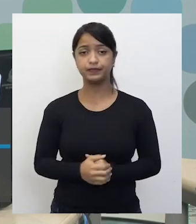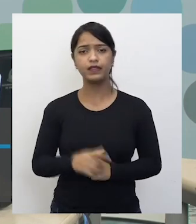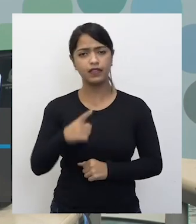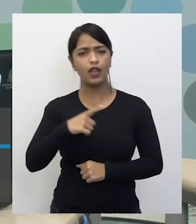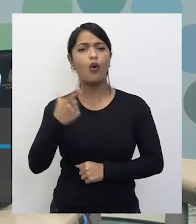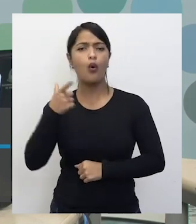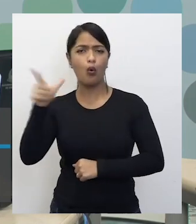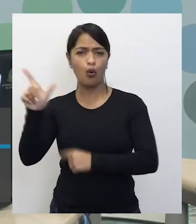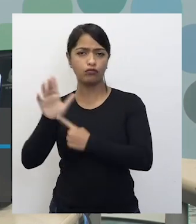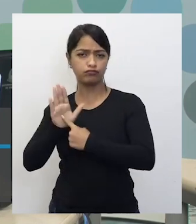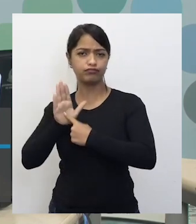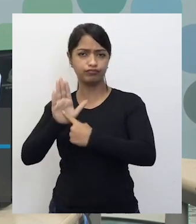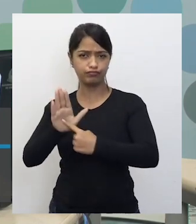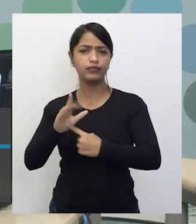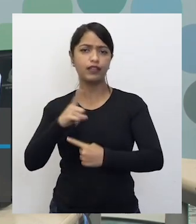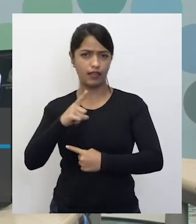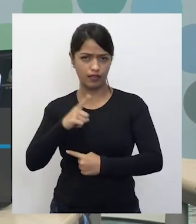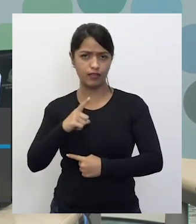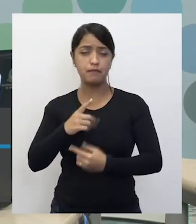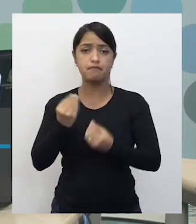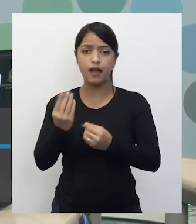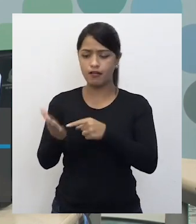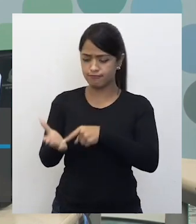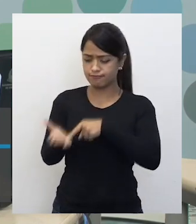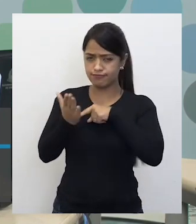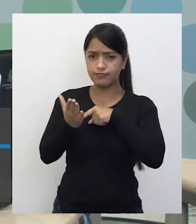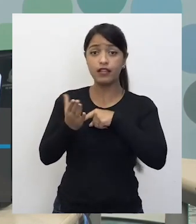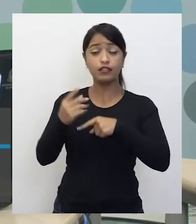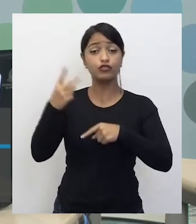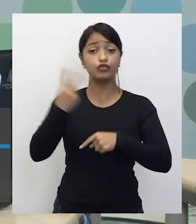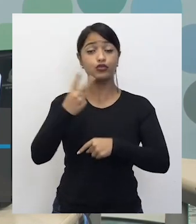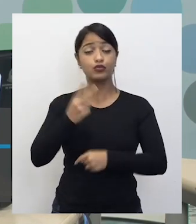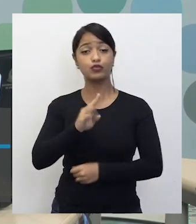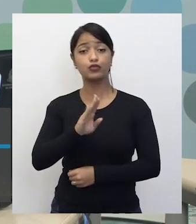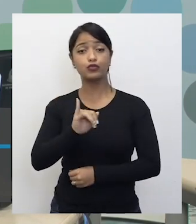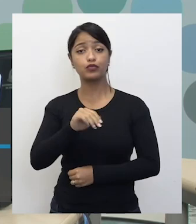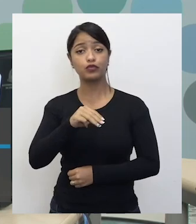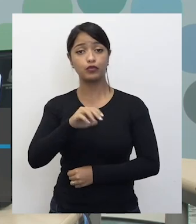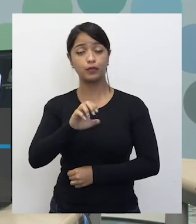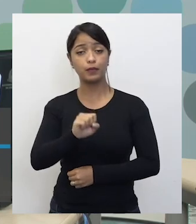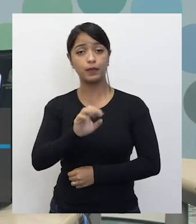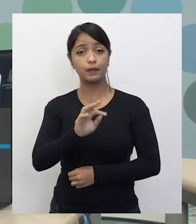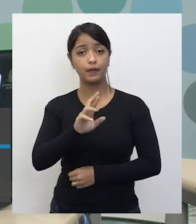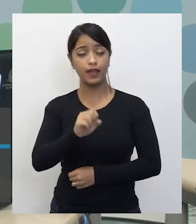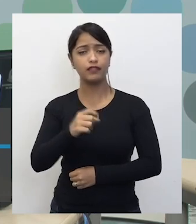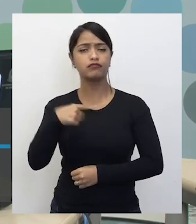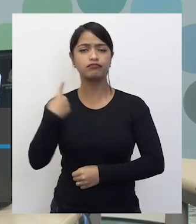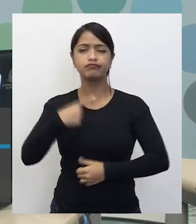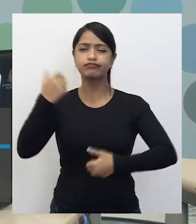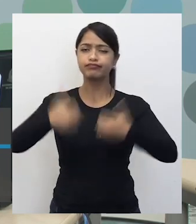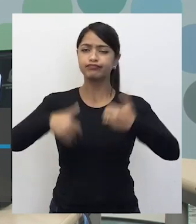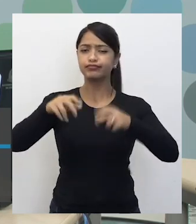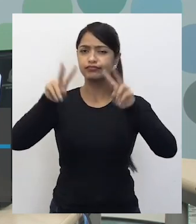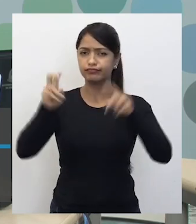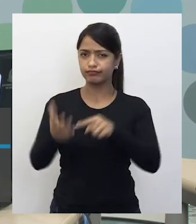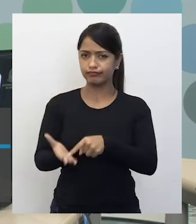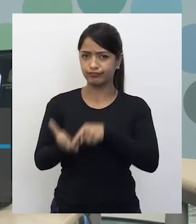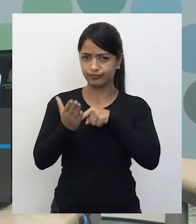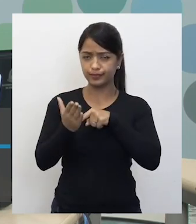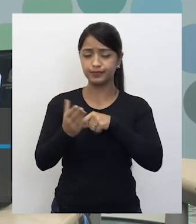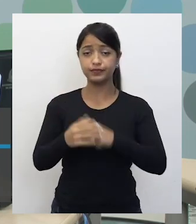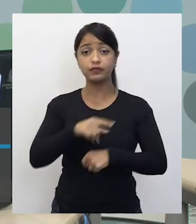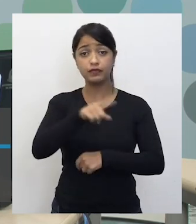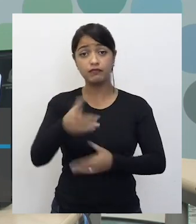inclusive no segundo bimestre nós falamos muito sobre os indicadores. Então, fica aí a dica para que vocês também pesquisem um pouquinho mais sobre